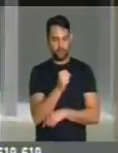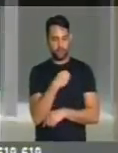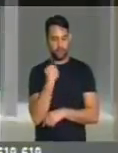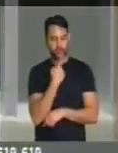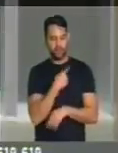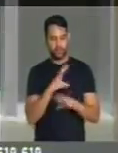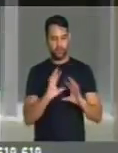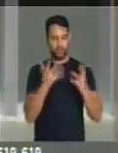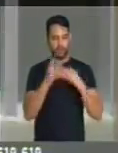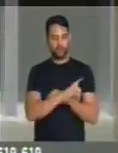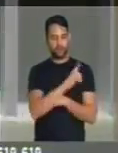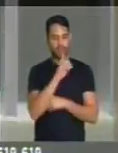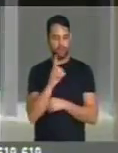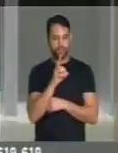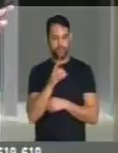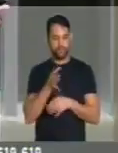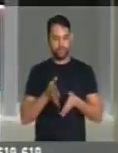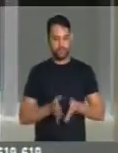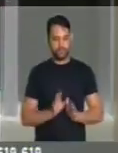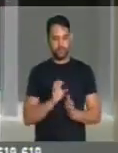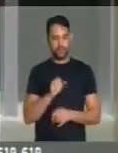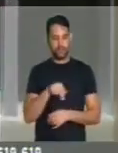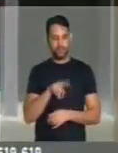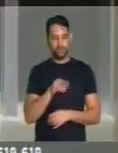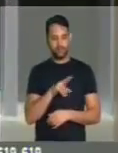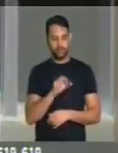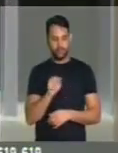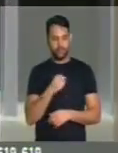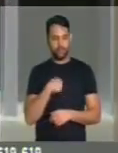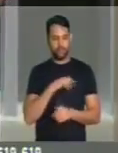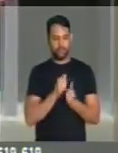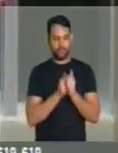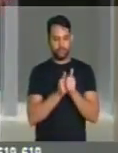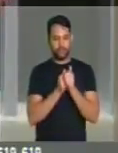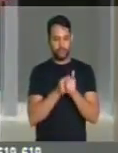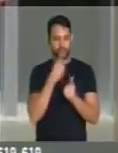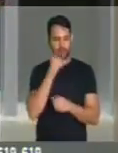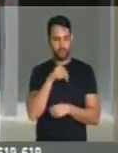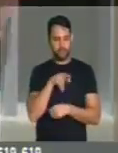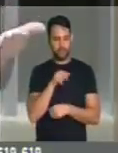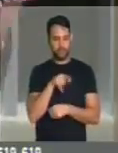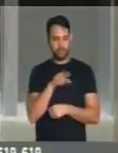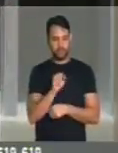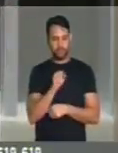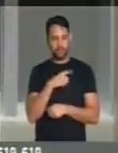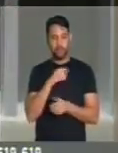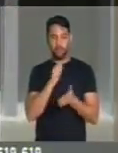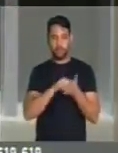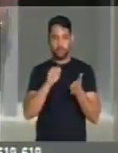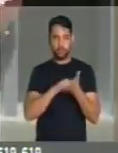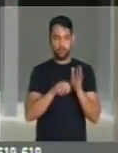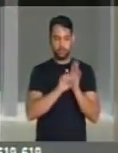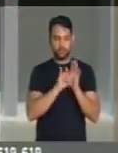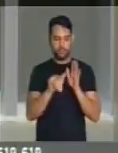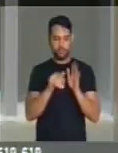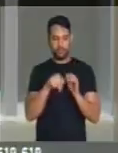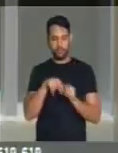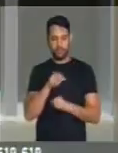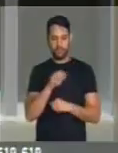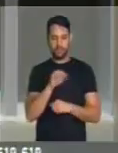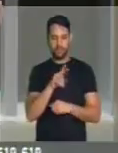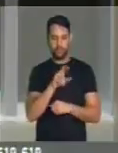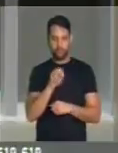nós comemoramos o dia do Nascituro. Eu fui companheiro do deputado Miguel Martini, que é um dos autores do Estatuto do